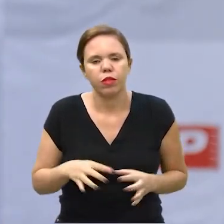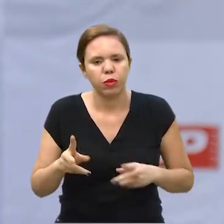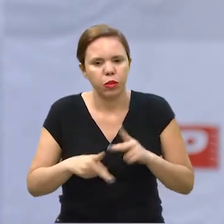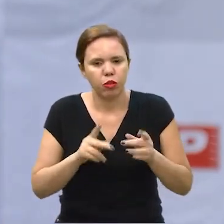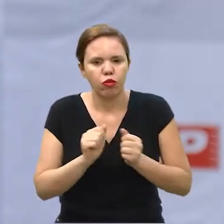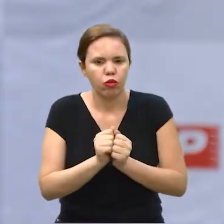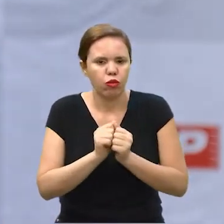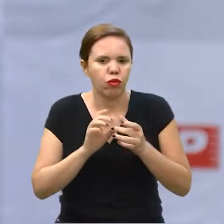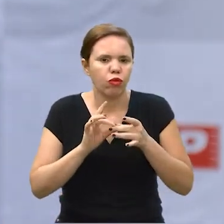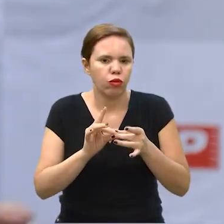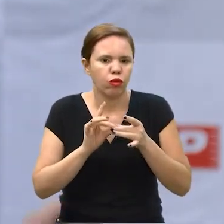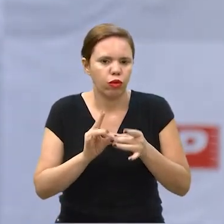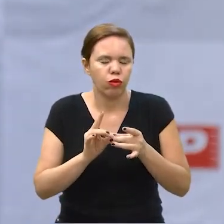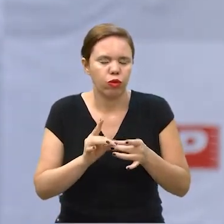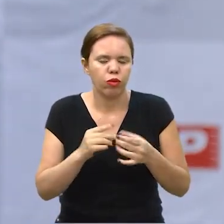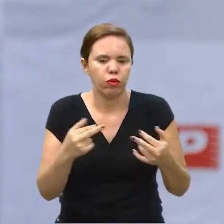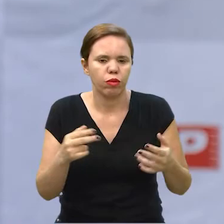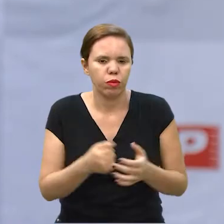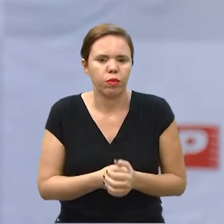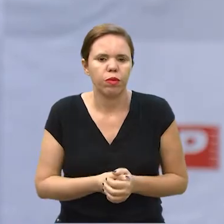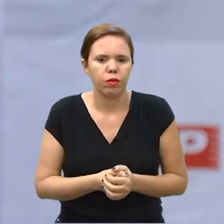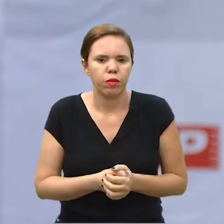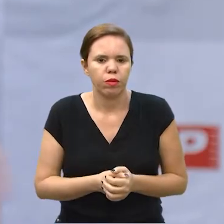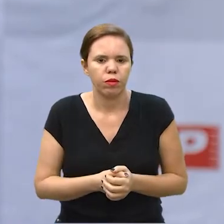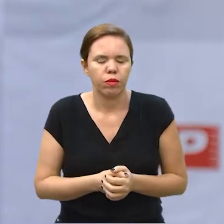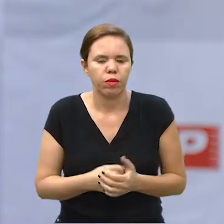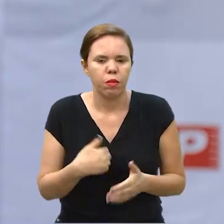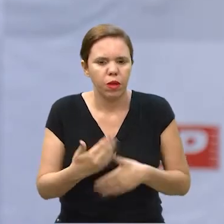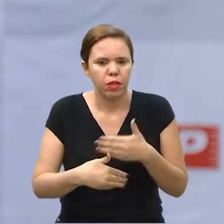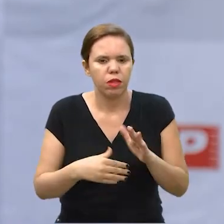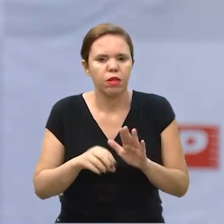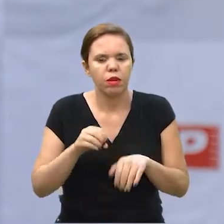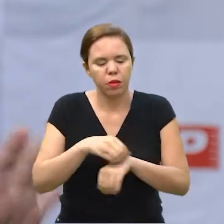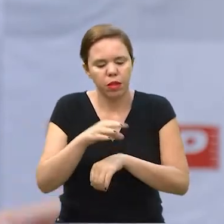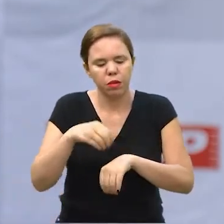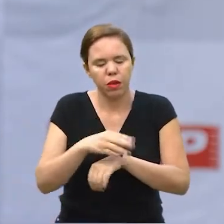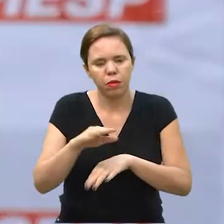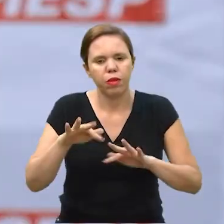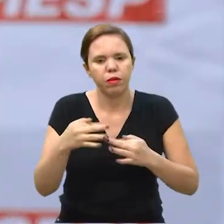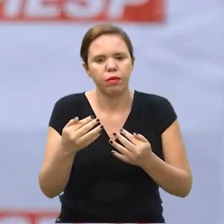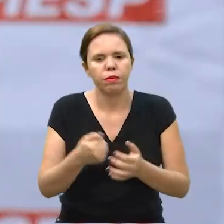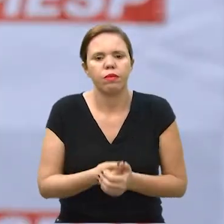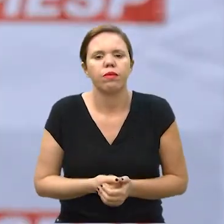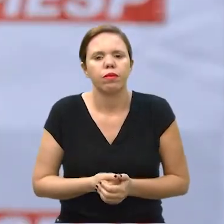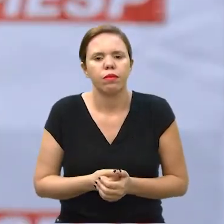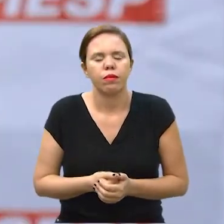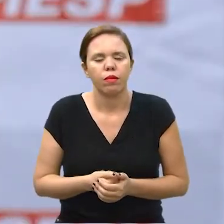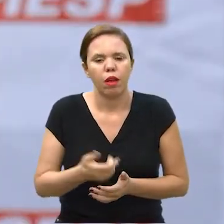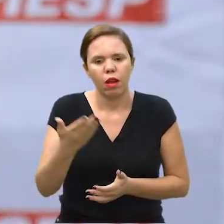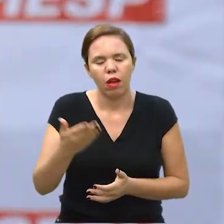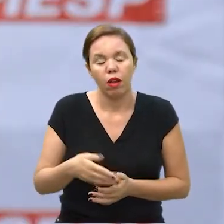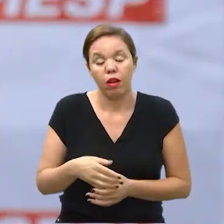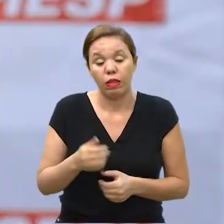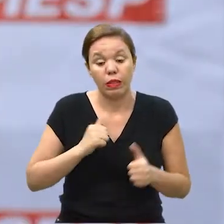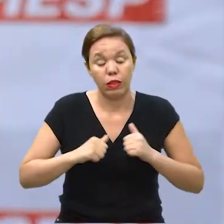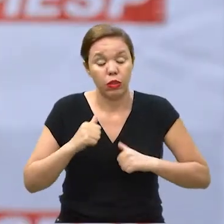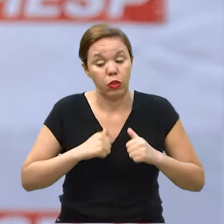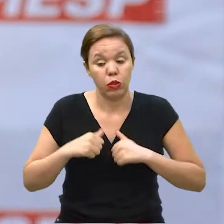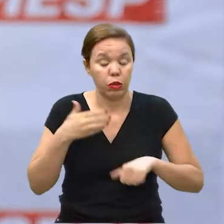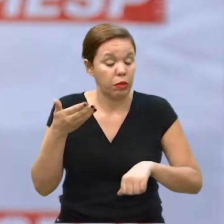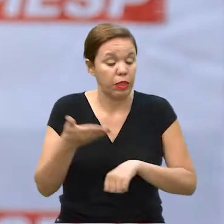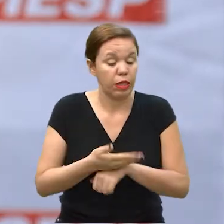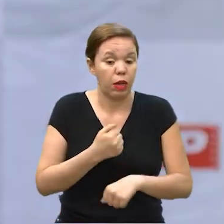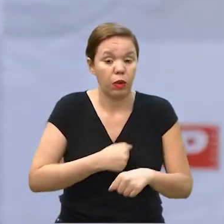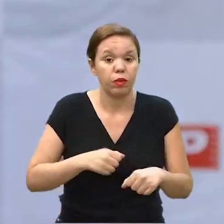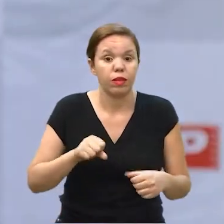mundo junto. É uma coisa que acaba passando mesmo, é um gosto. Clarita não vê a hora de entrar na cozinha,